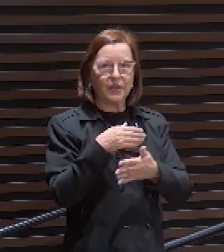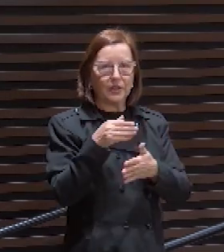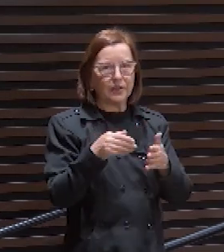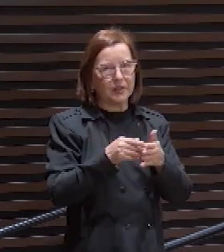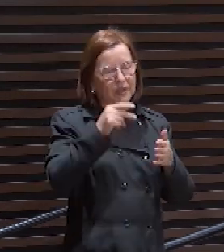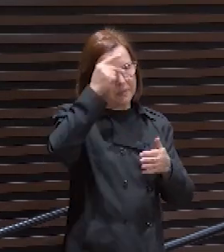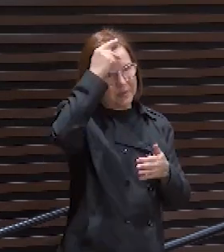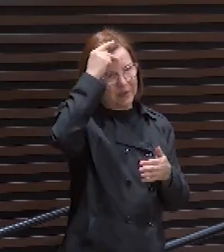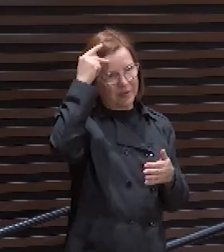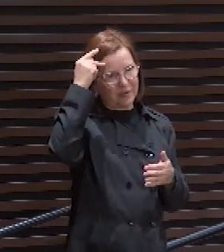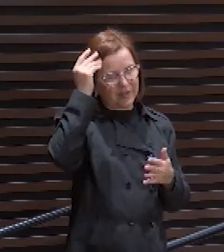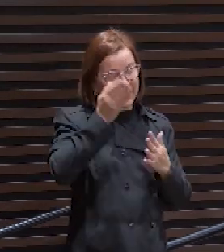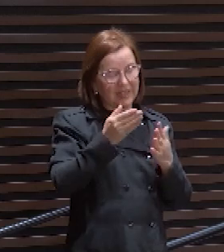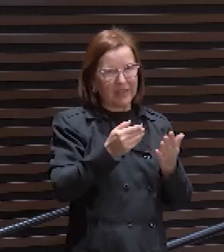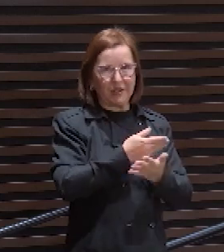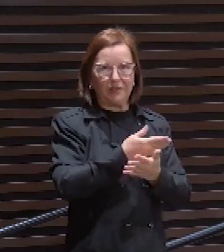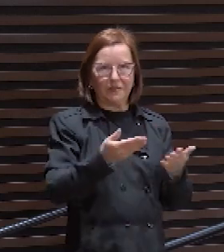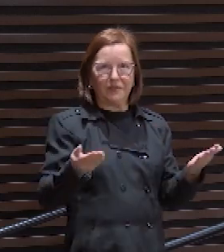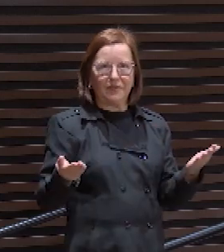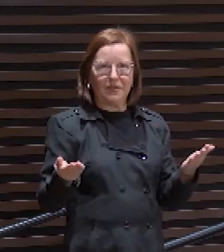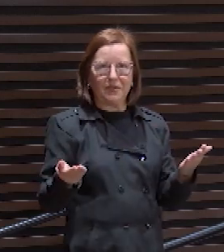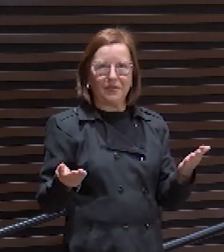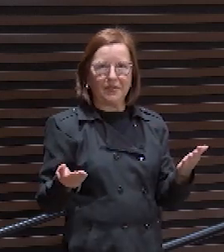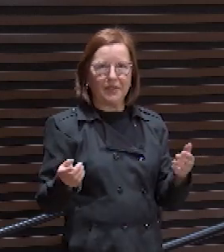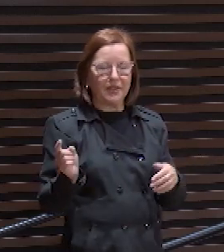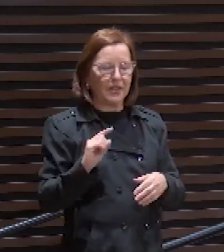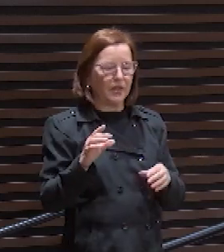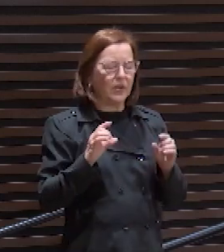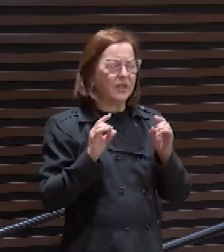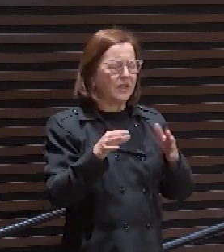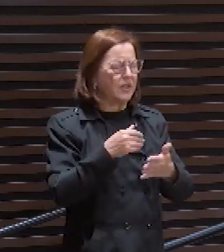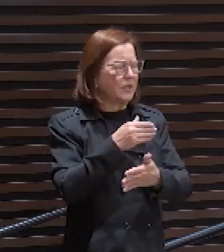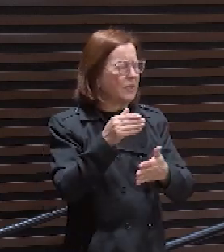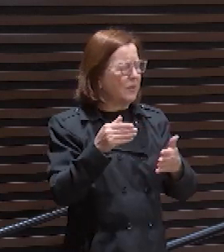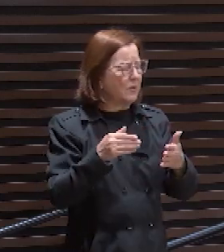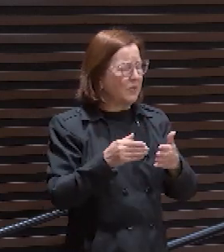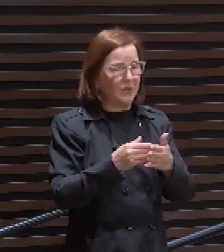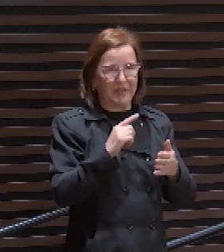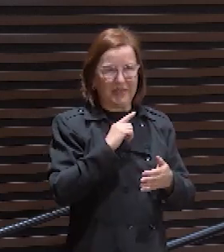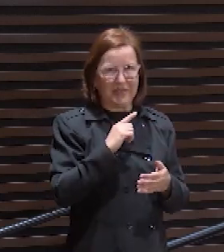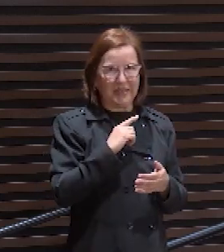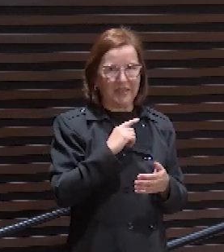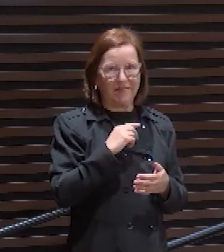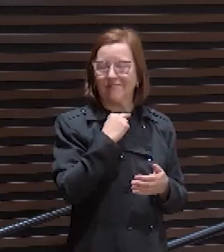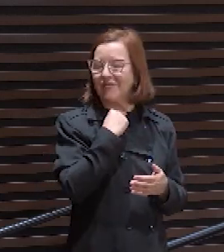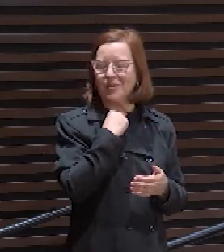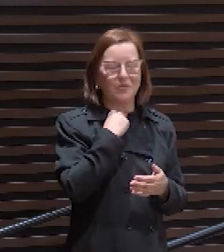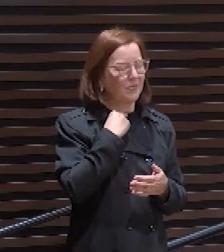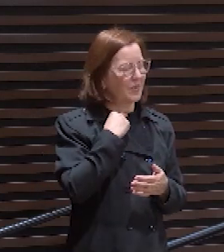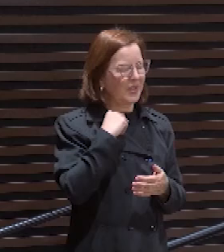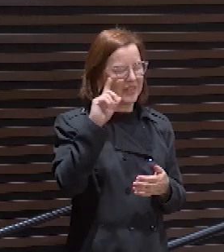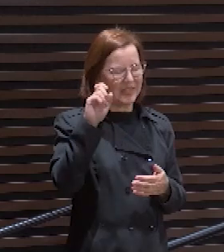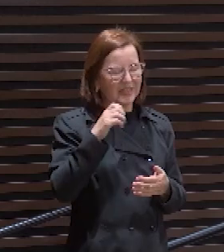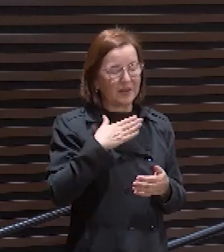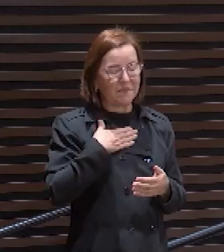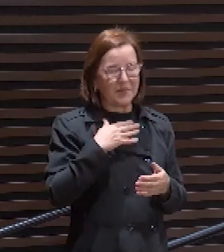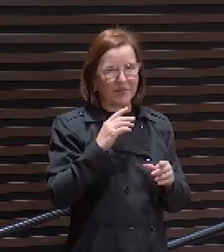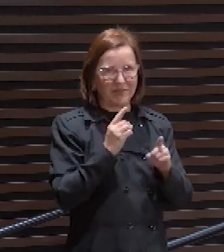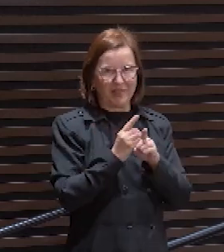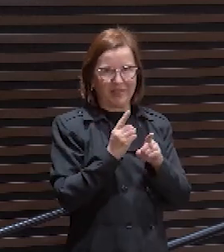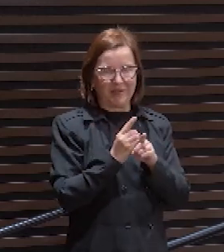que dentre vós não renuncia a tudo quanto tem, não pode ser meu